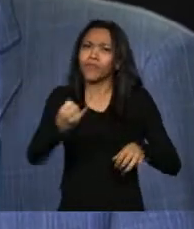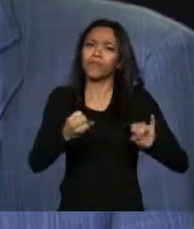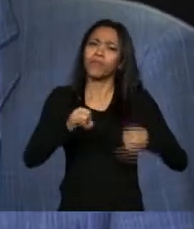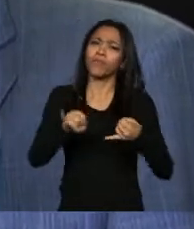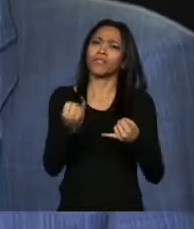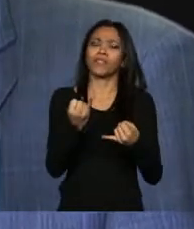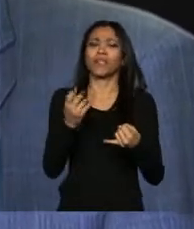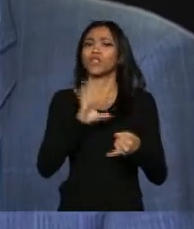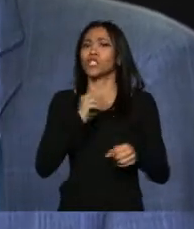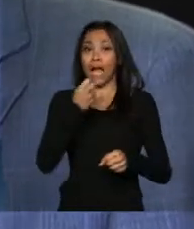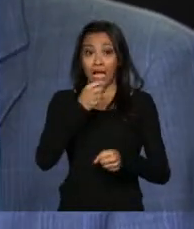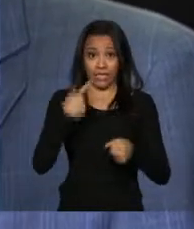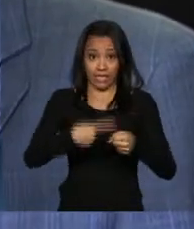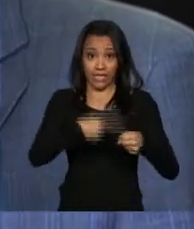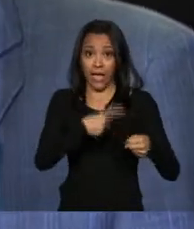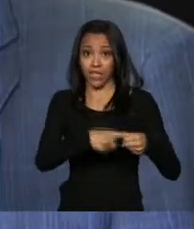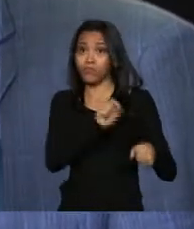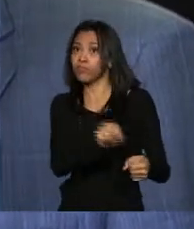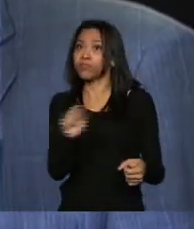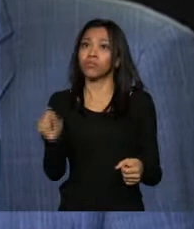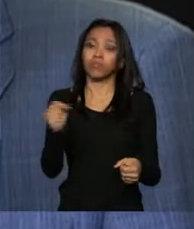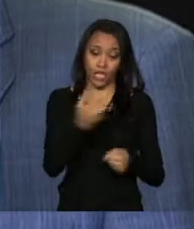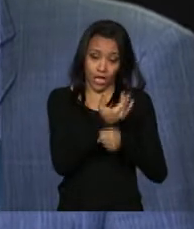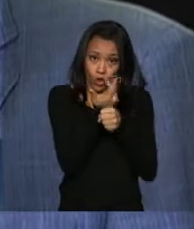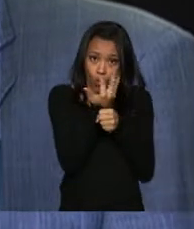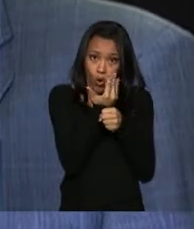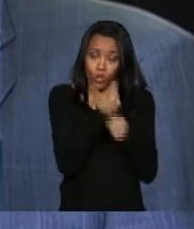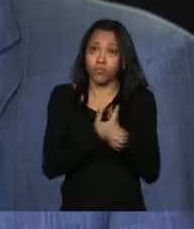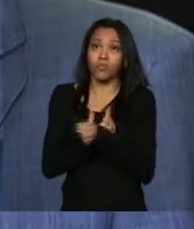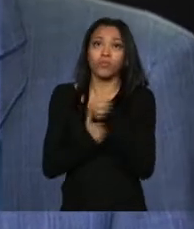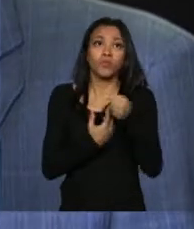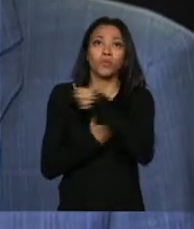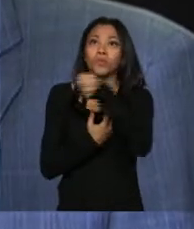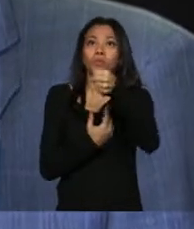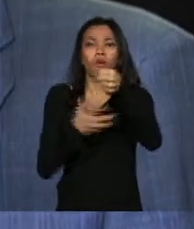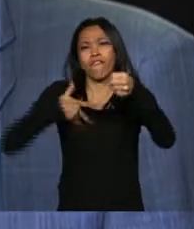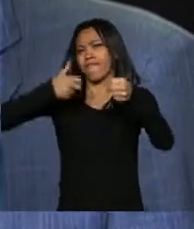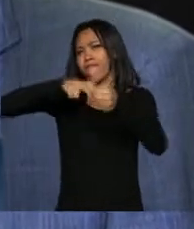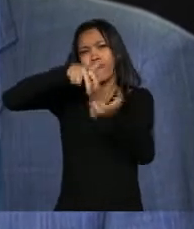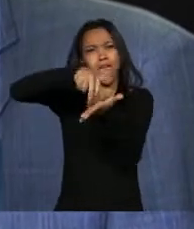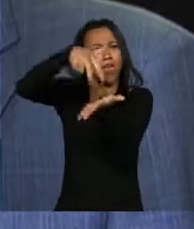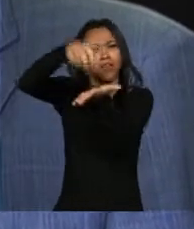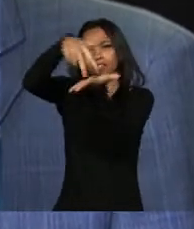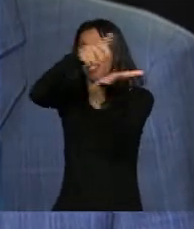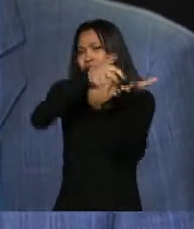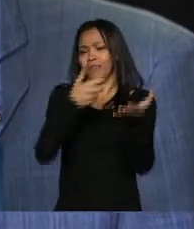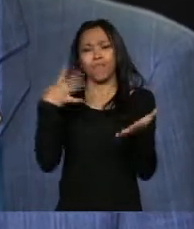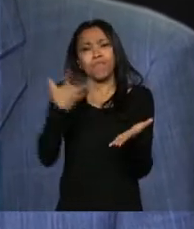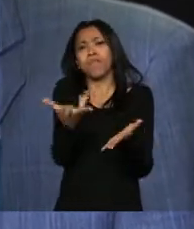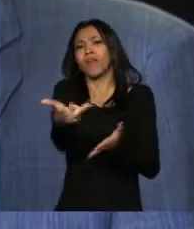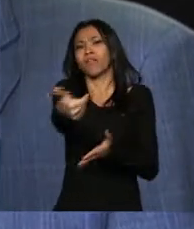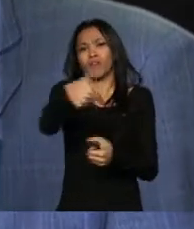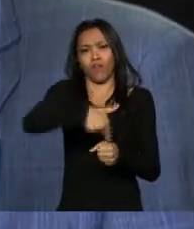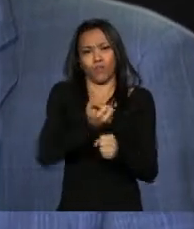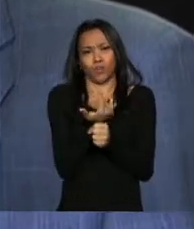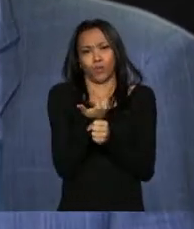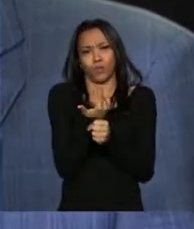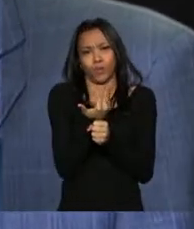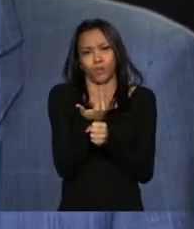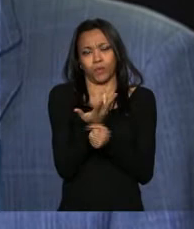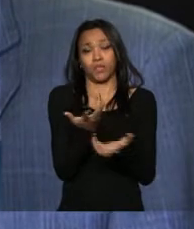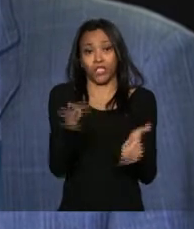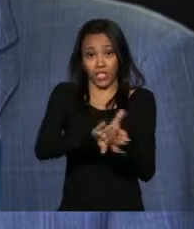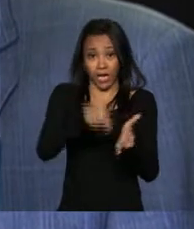receberão, onde a tocha vai passar, inclusive, tem que aproveitar o máximo e fazer muita festa para isso, porque é uma celebração maravilhosa para dar